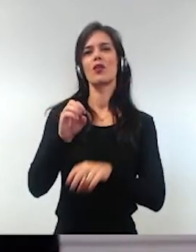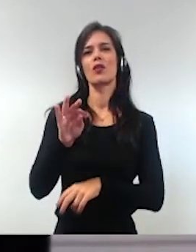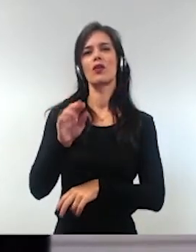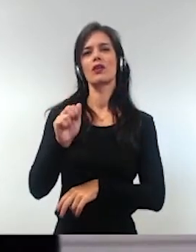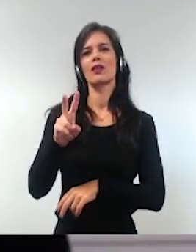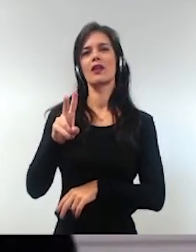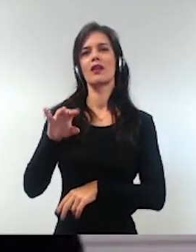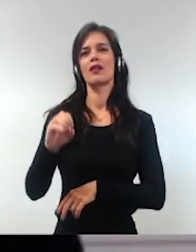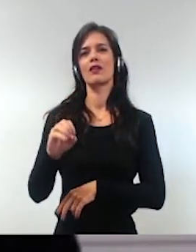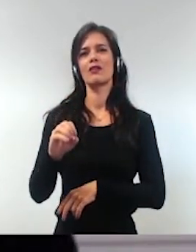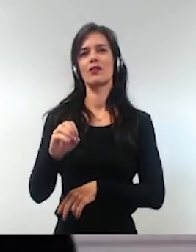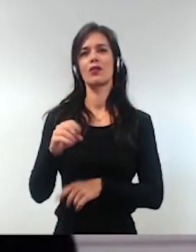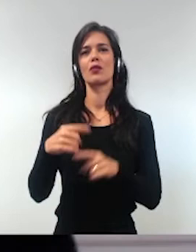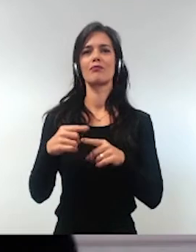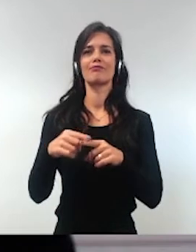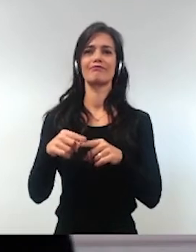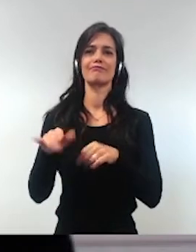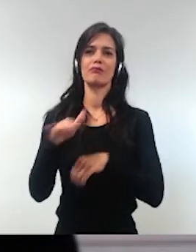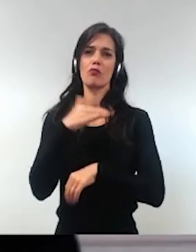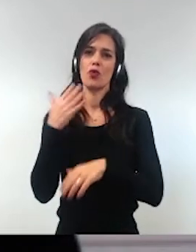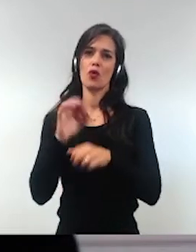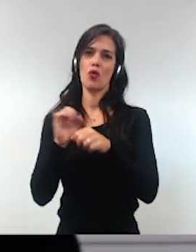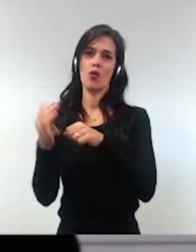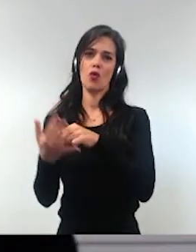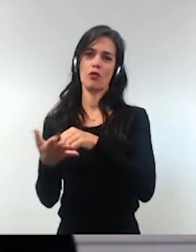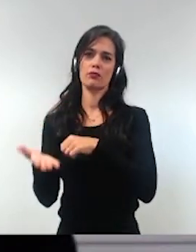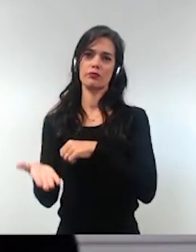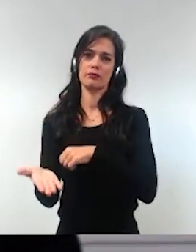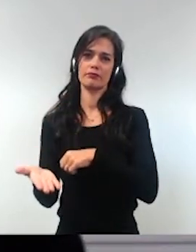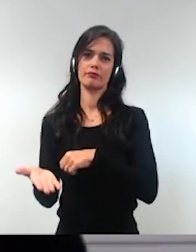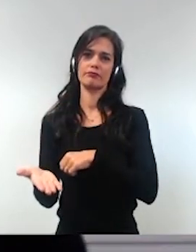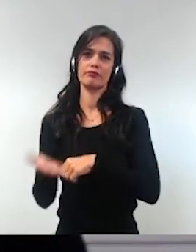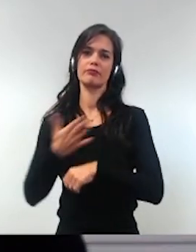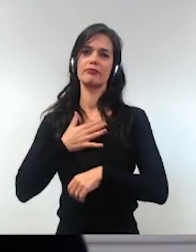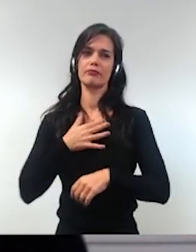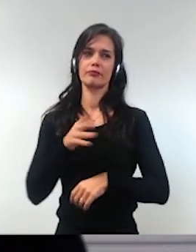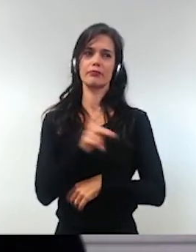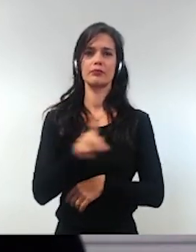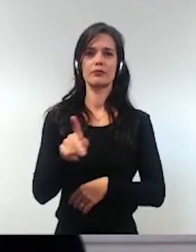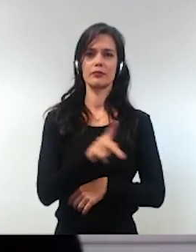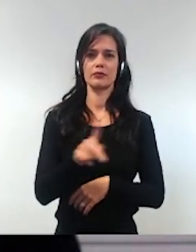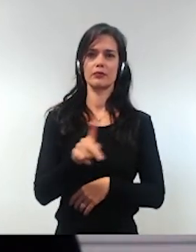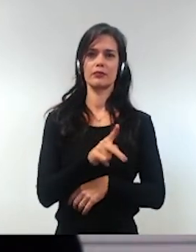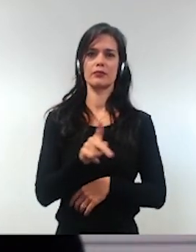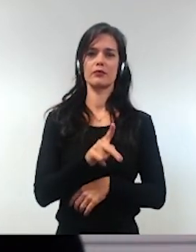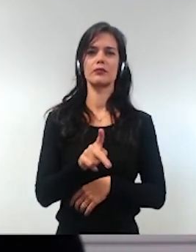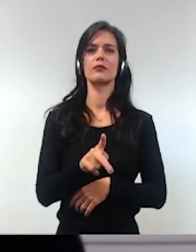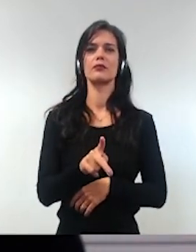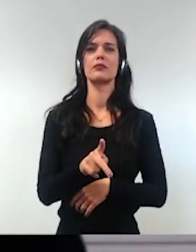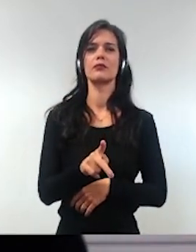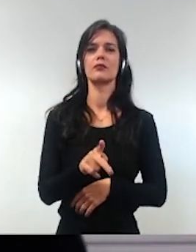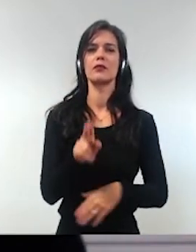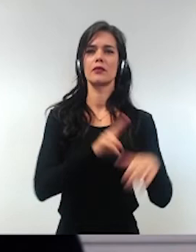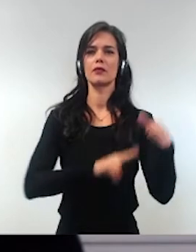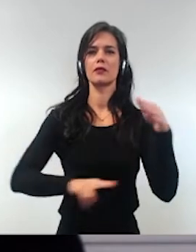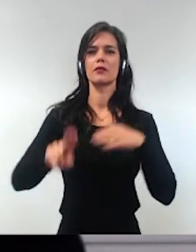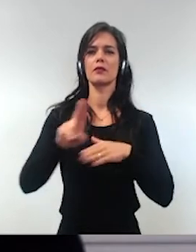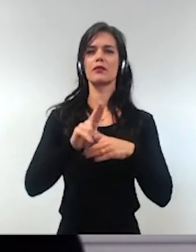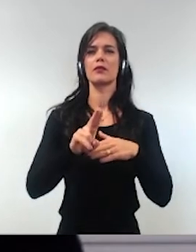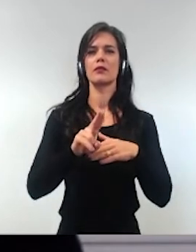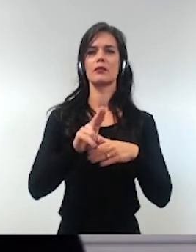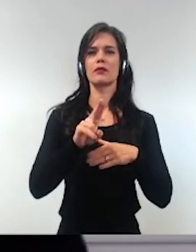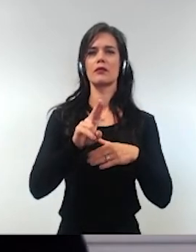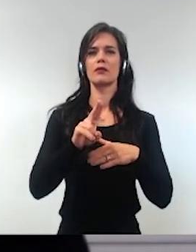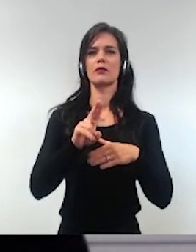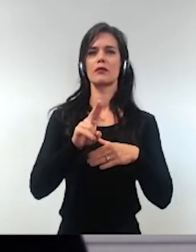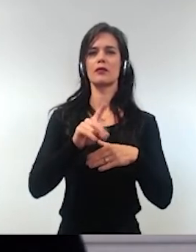Covid nos tirou da convivência. O professor Otávio Lobo foi meu professor na faculdade, na